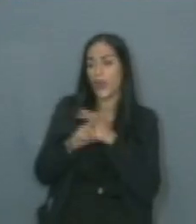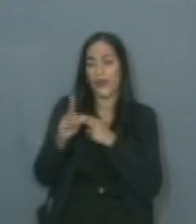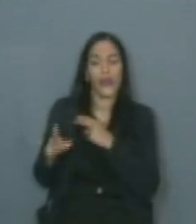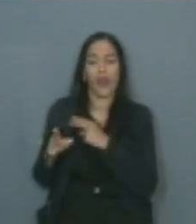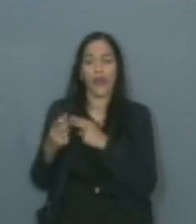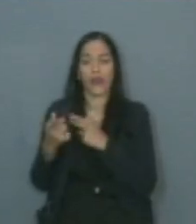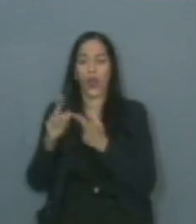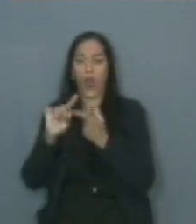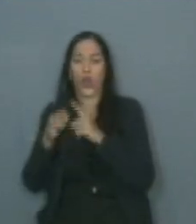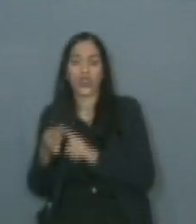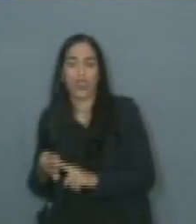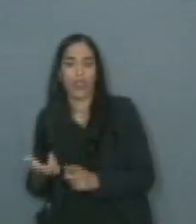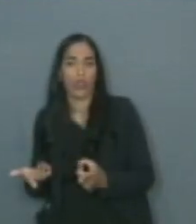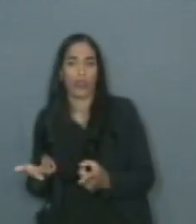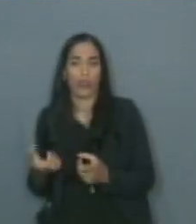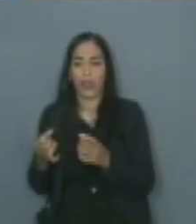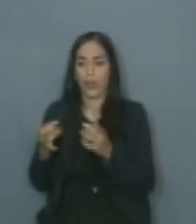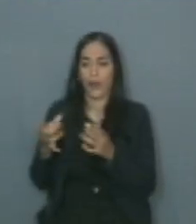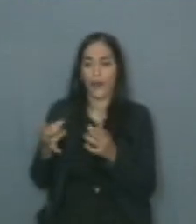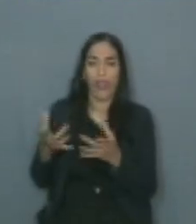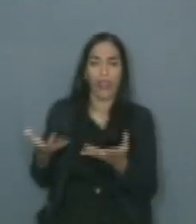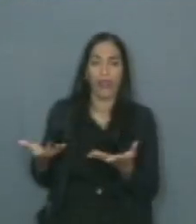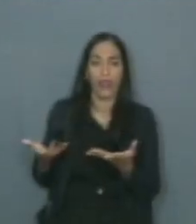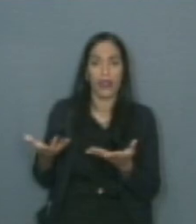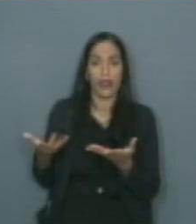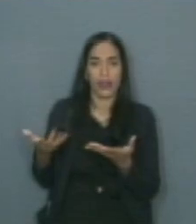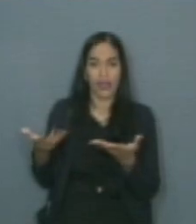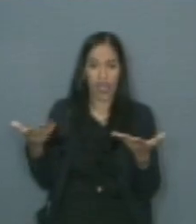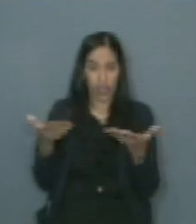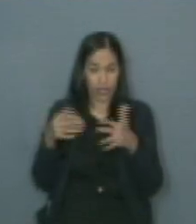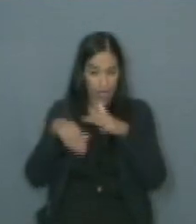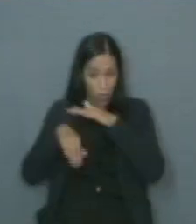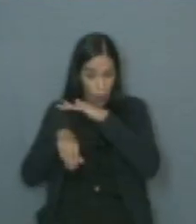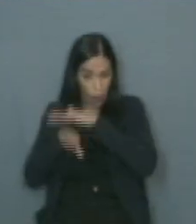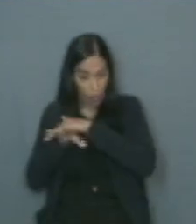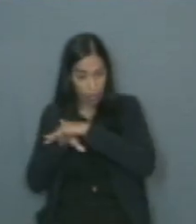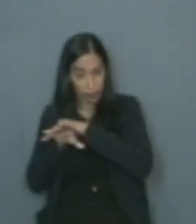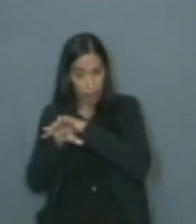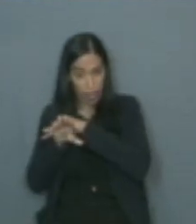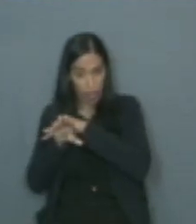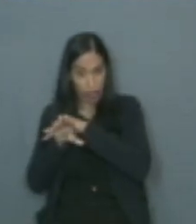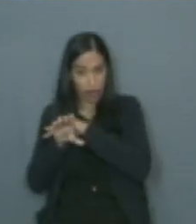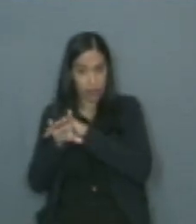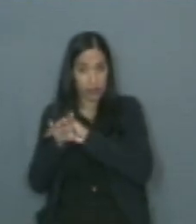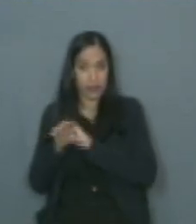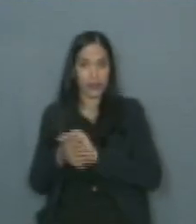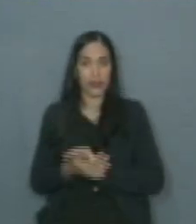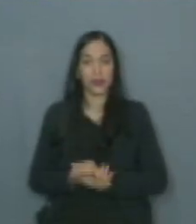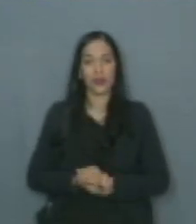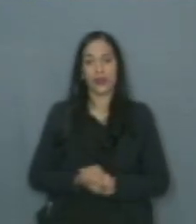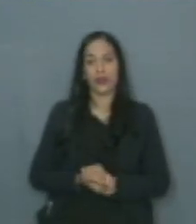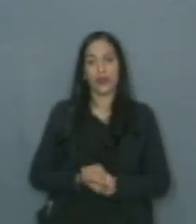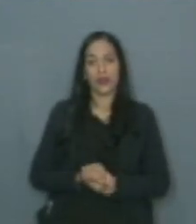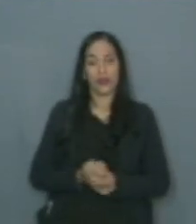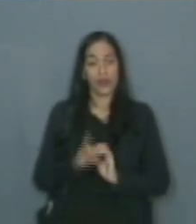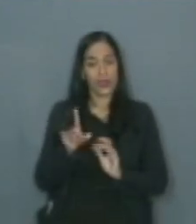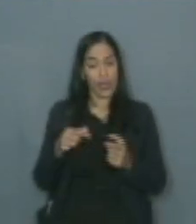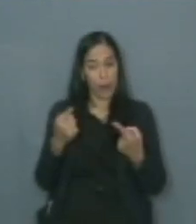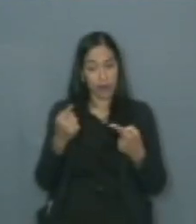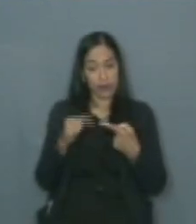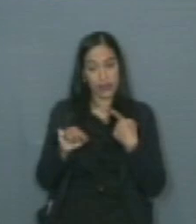Se não está funcionando, por que não revende em leilão? Agora, armazenado do jeito que estava armazenado, isso é um